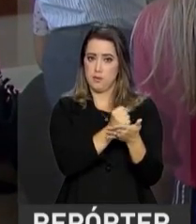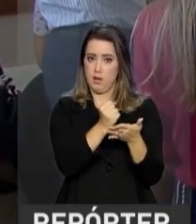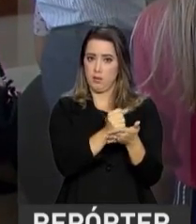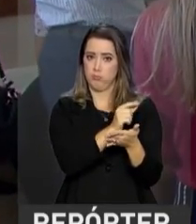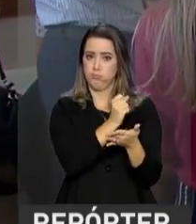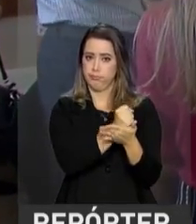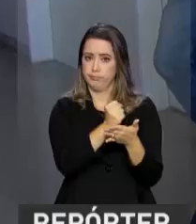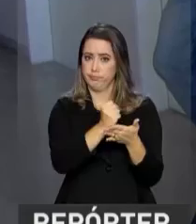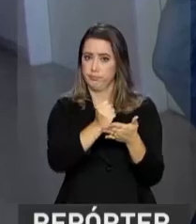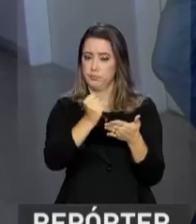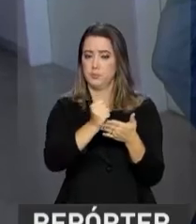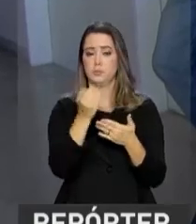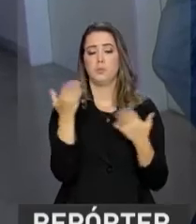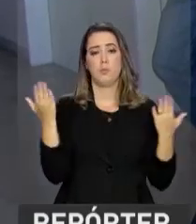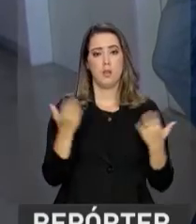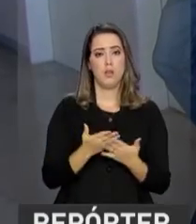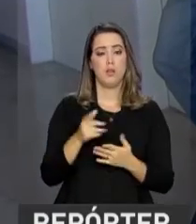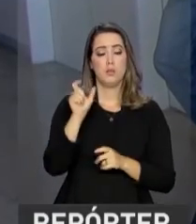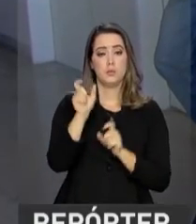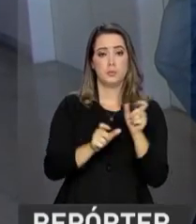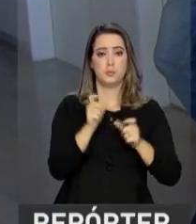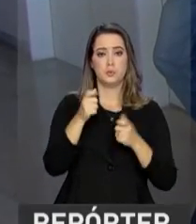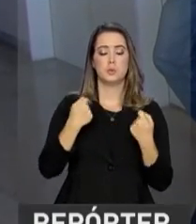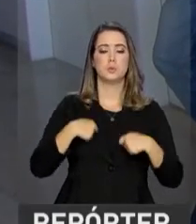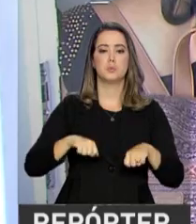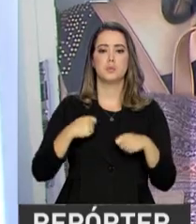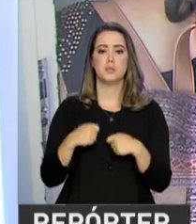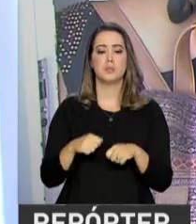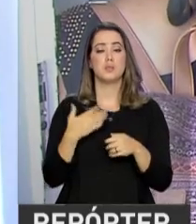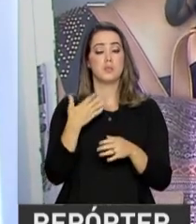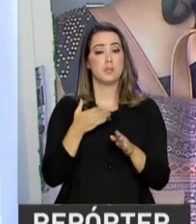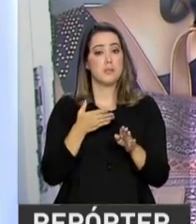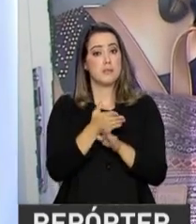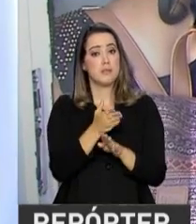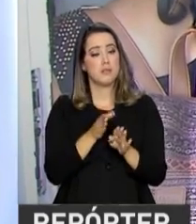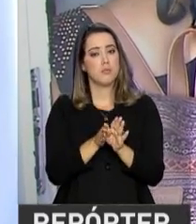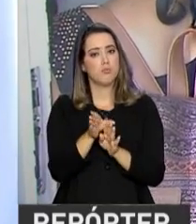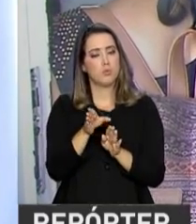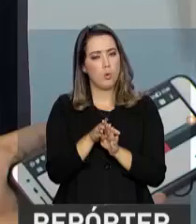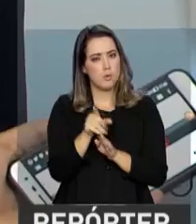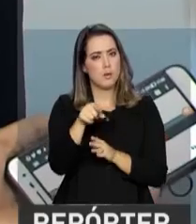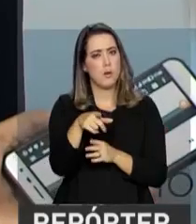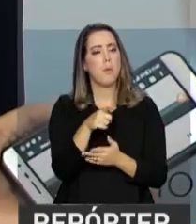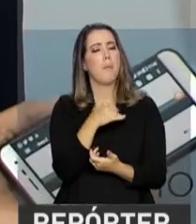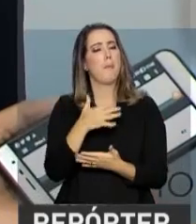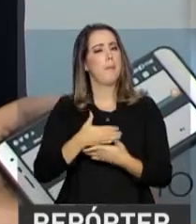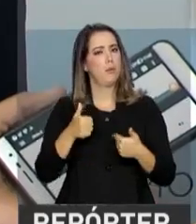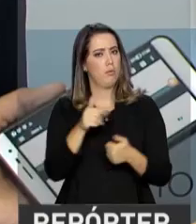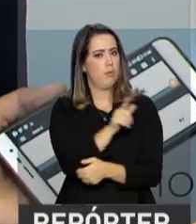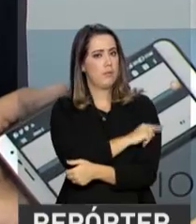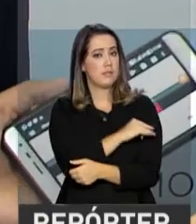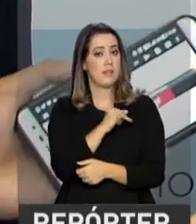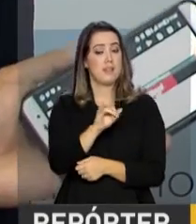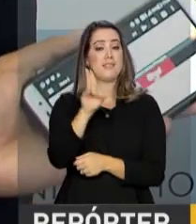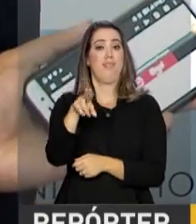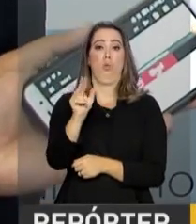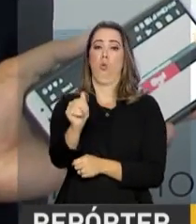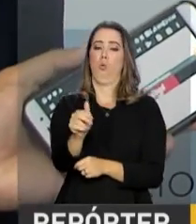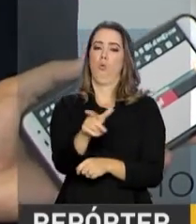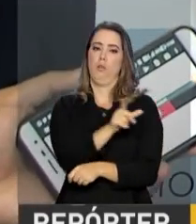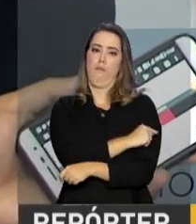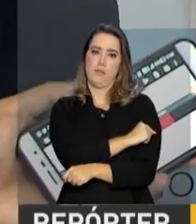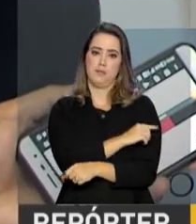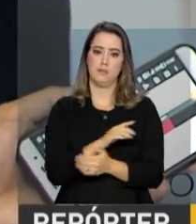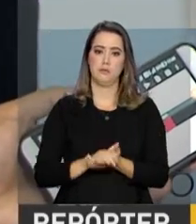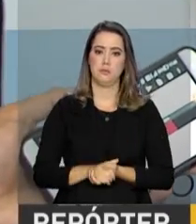viajar ou mora em áreas silvestres ou da mata, precisa seguir a um posto de saúde e tomar a vacina. A nossa orientação é